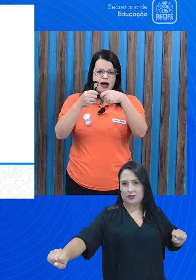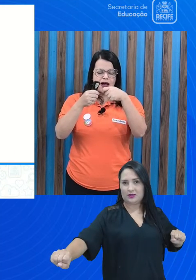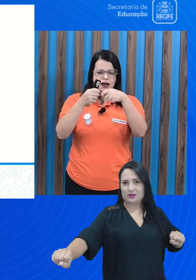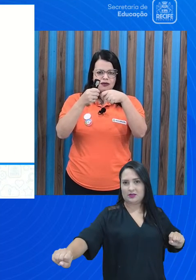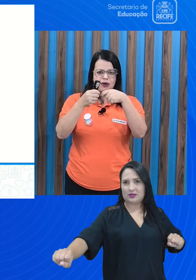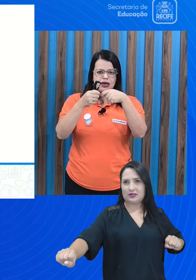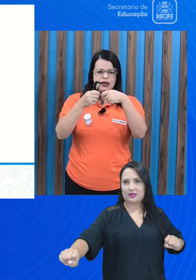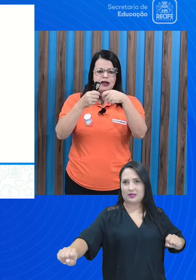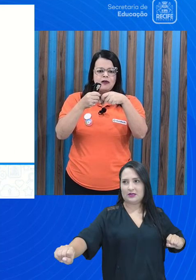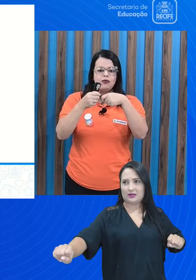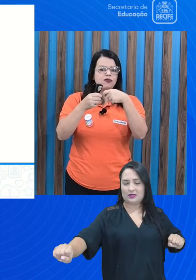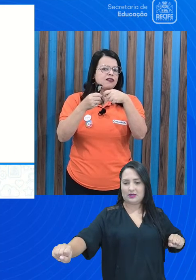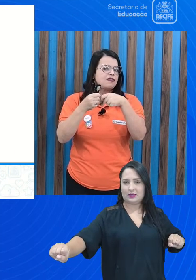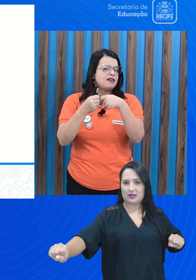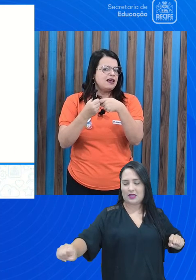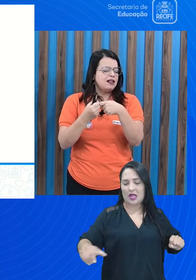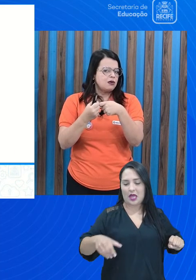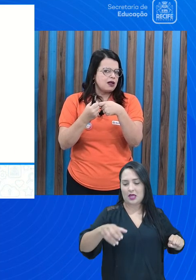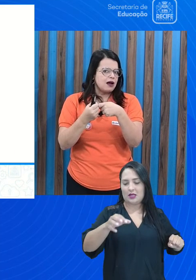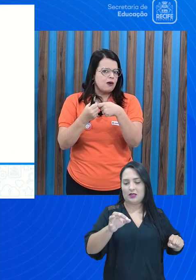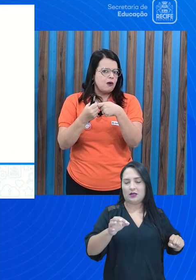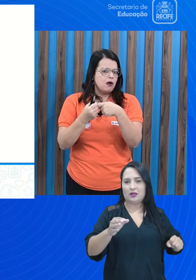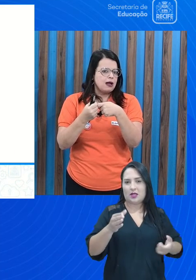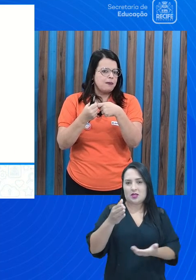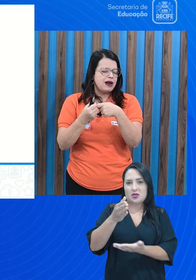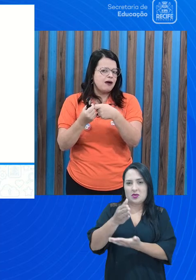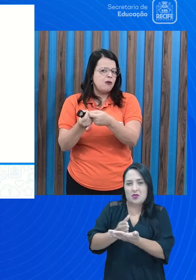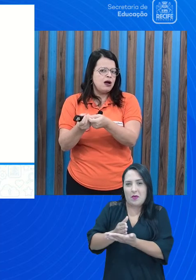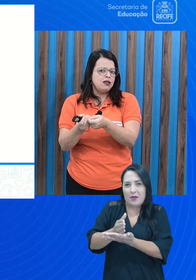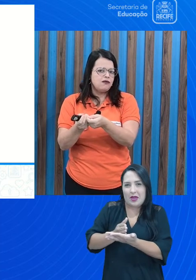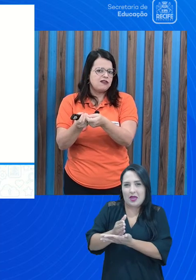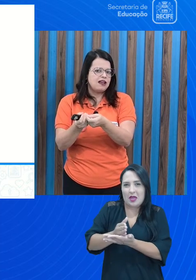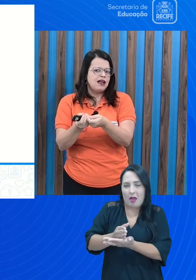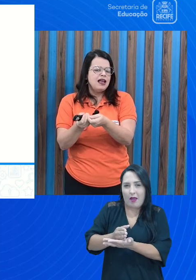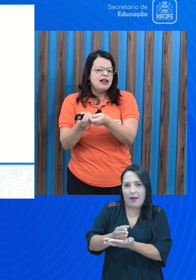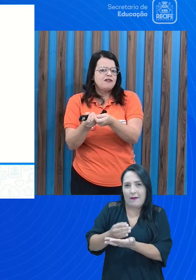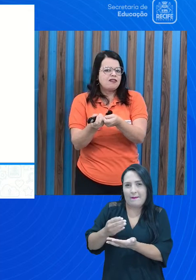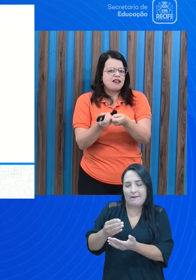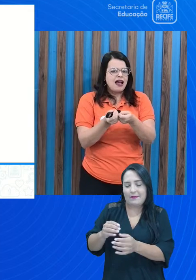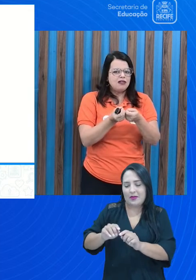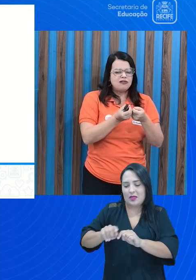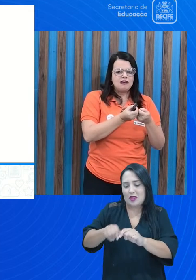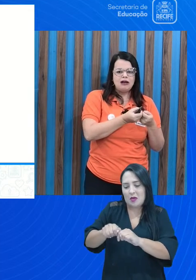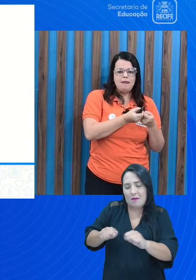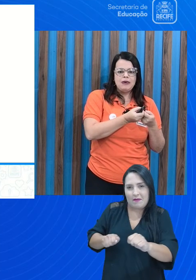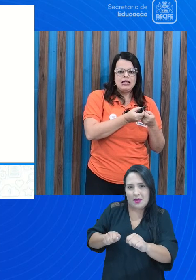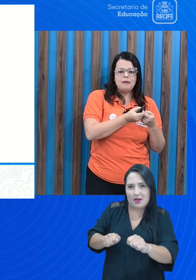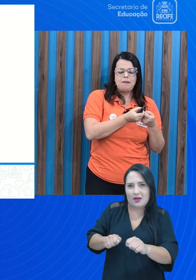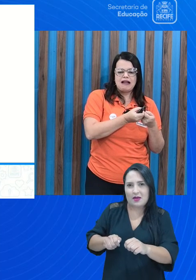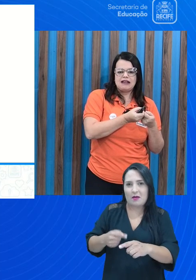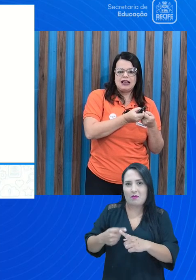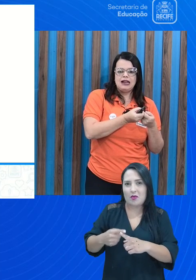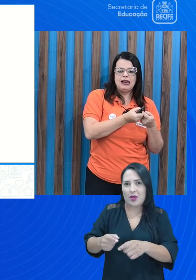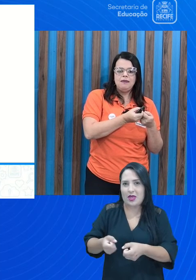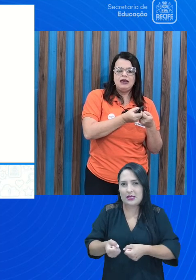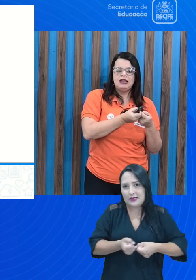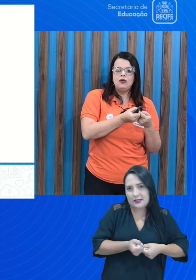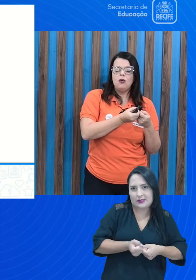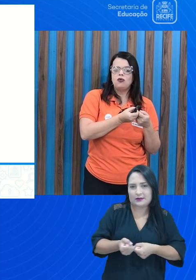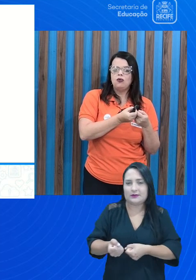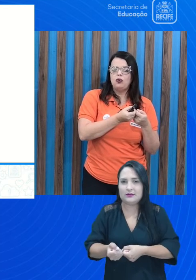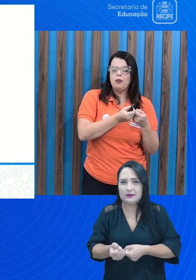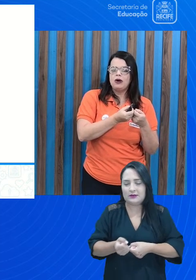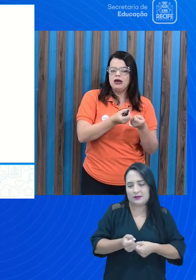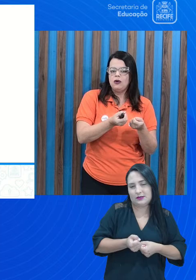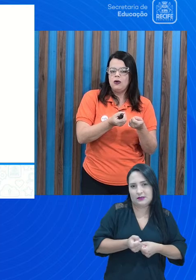algo marcando aí no centro da corda, para quando você sai do seu limite, passa aquele limite e o